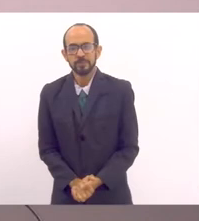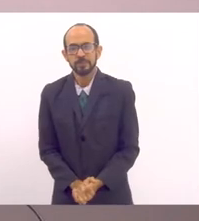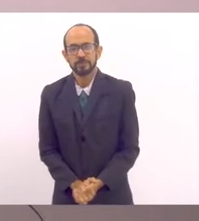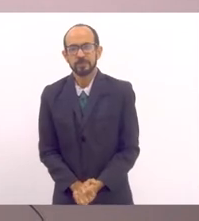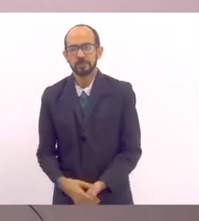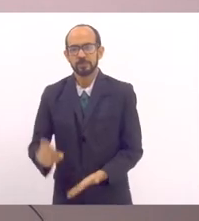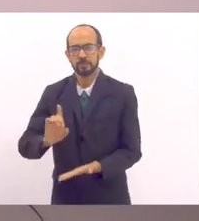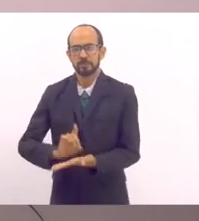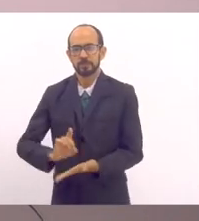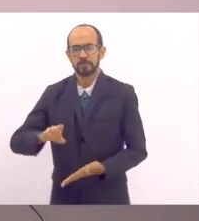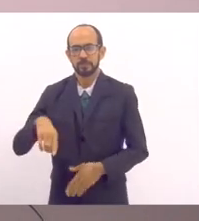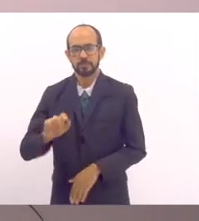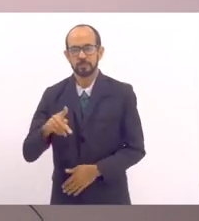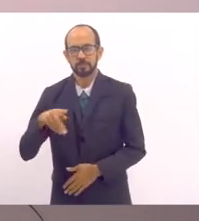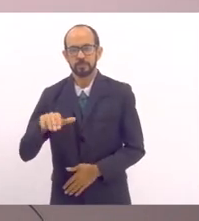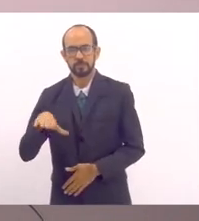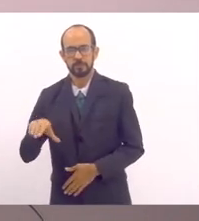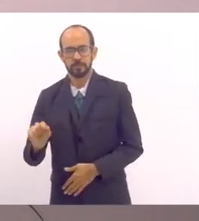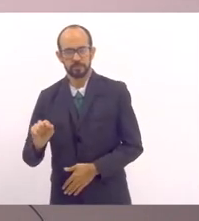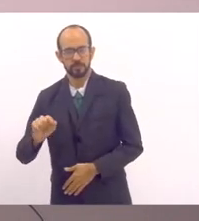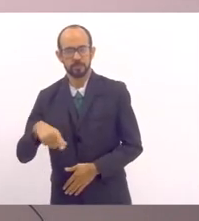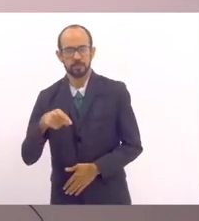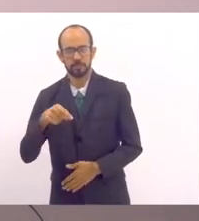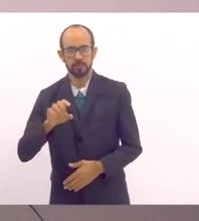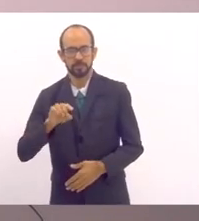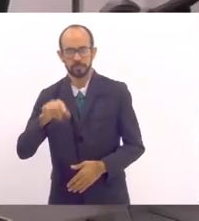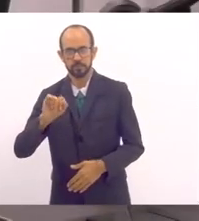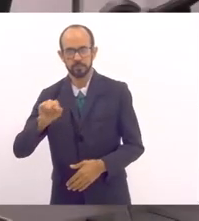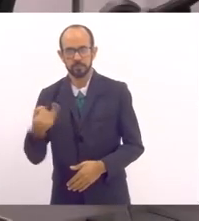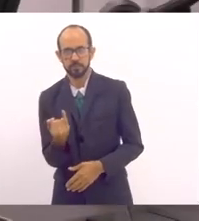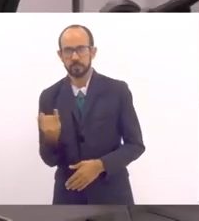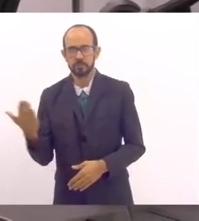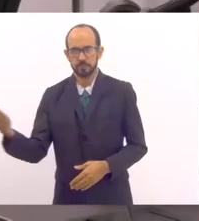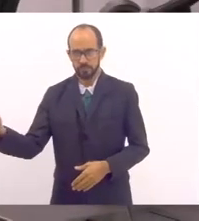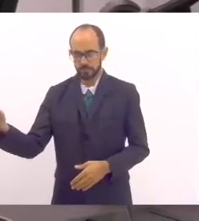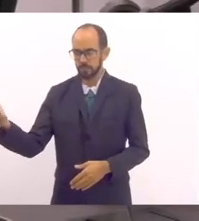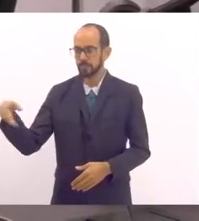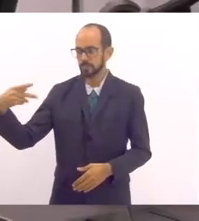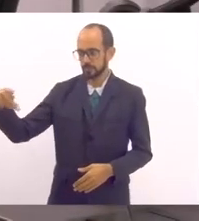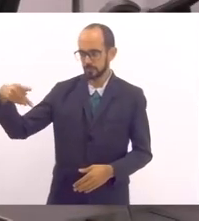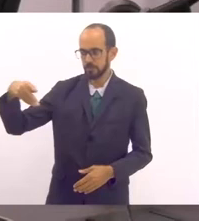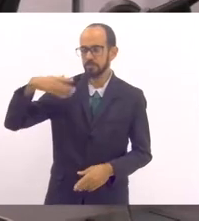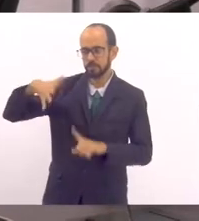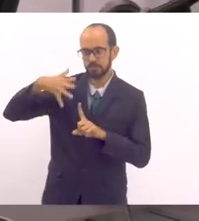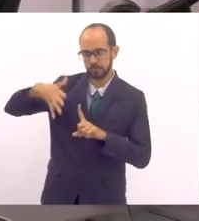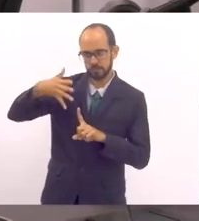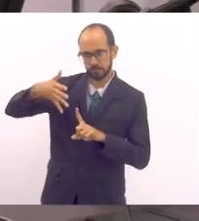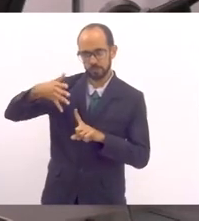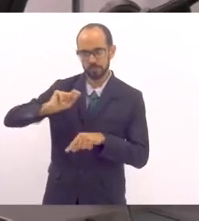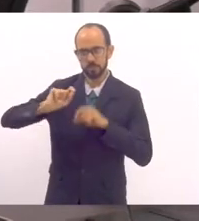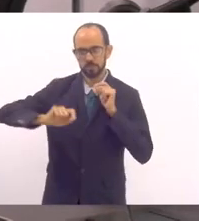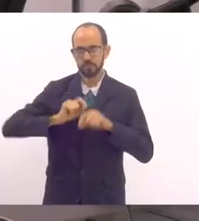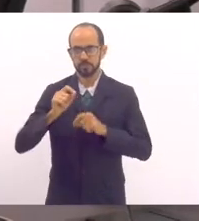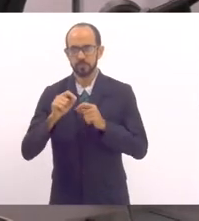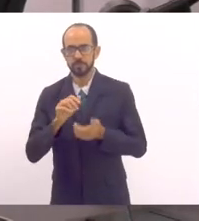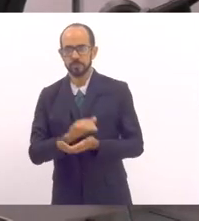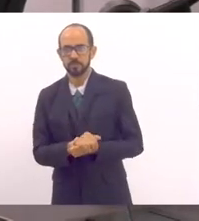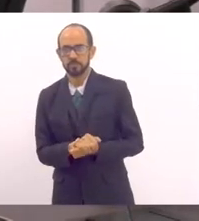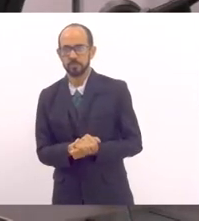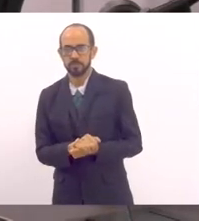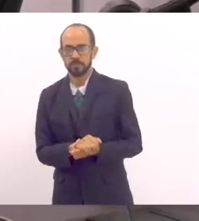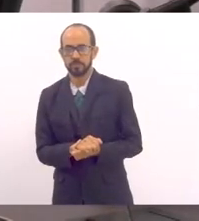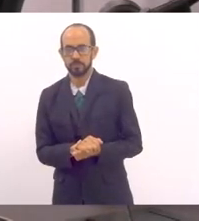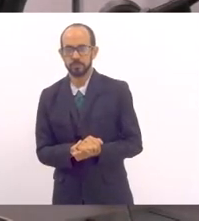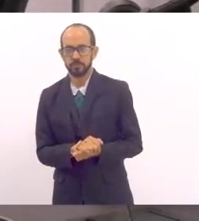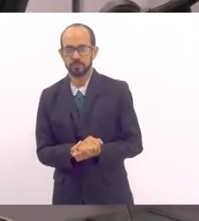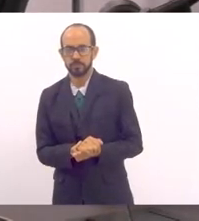Doutor Paula, deixa só eu pegar um gancho aqui na fala do doutor Paulo, que senão eu não me